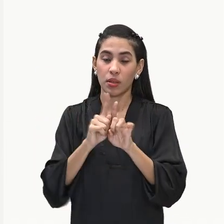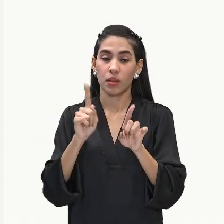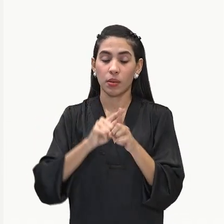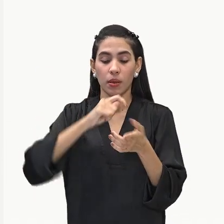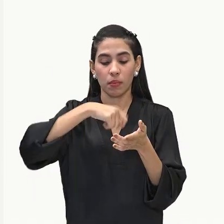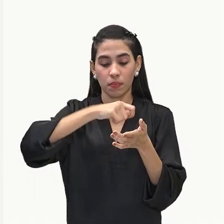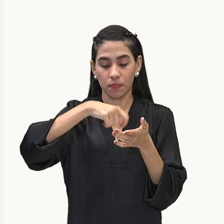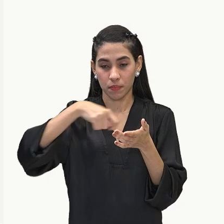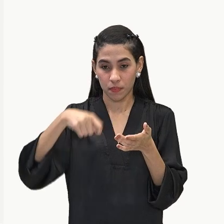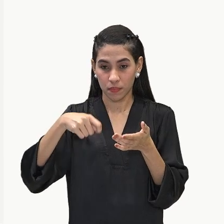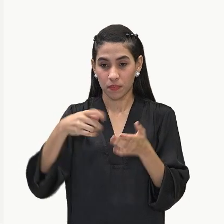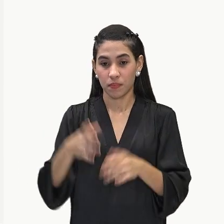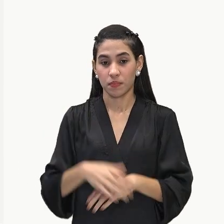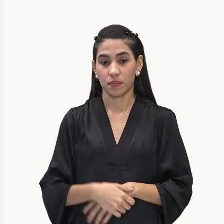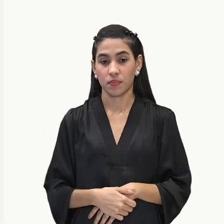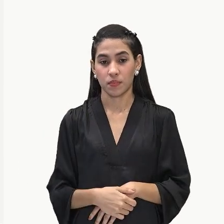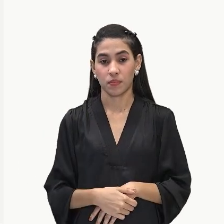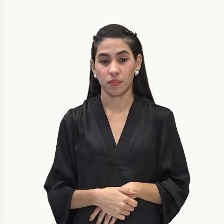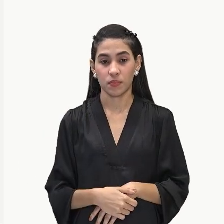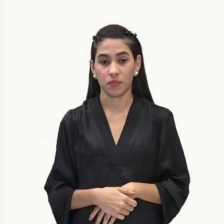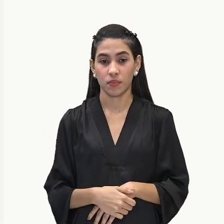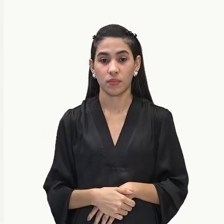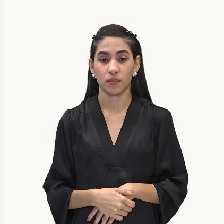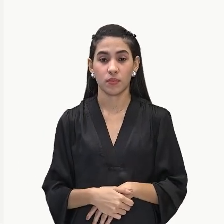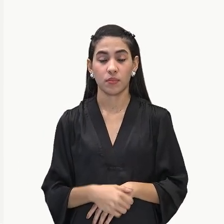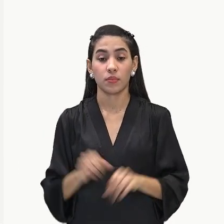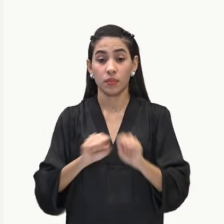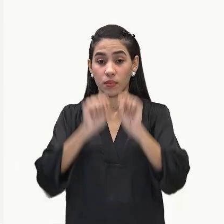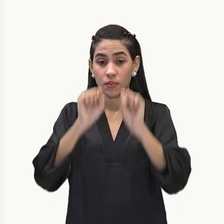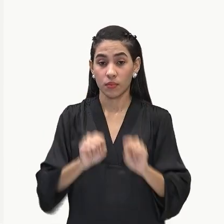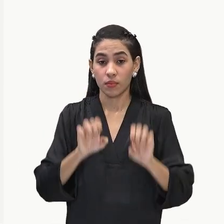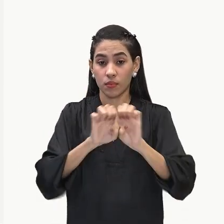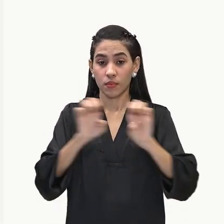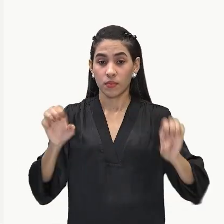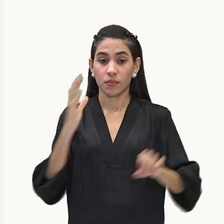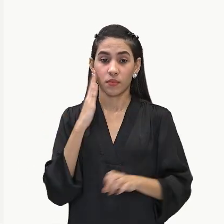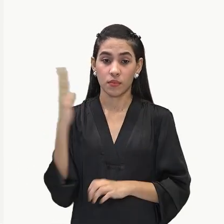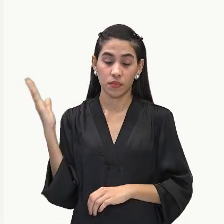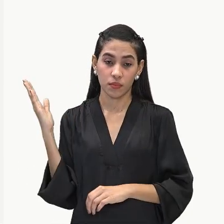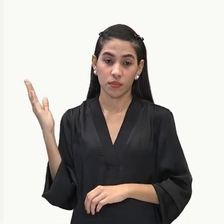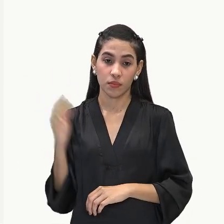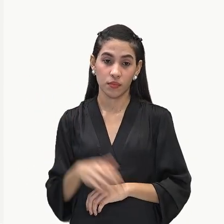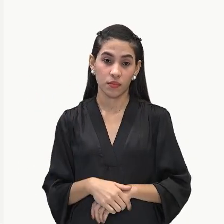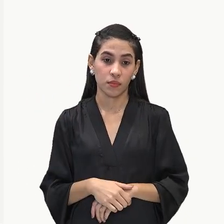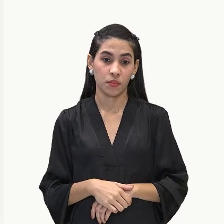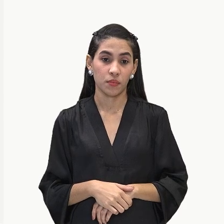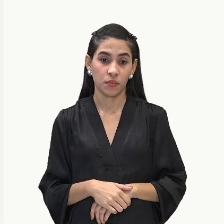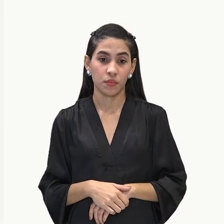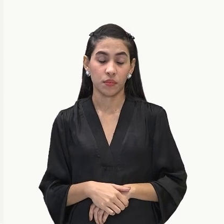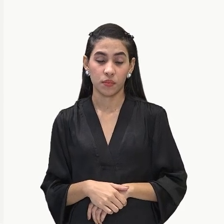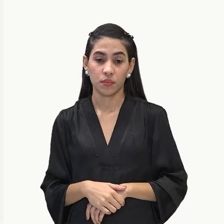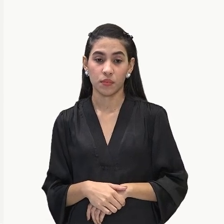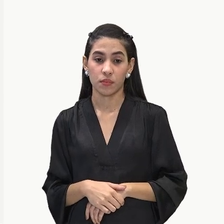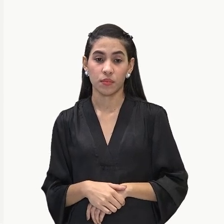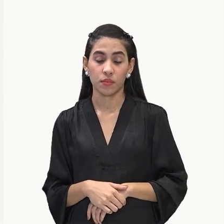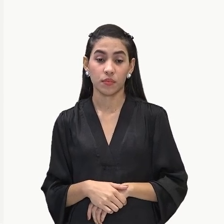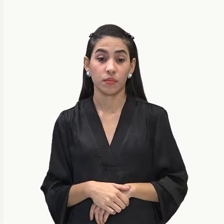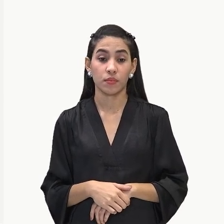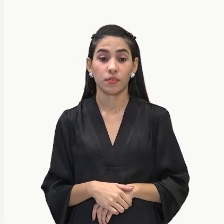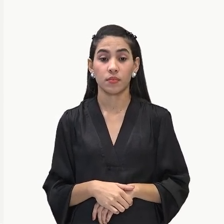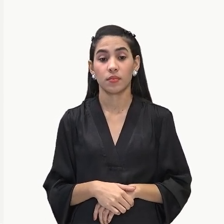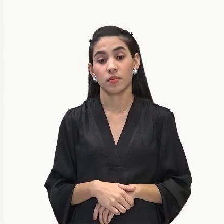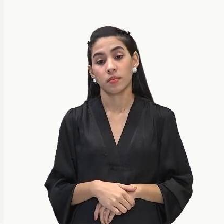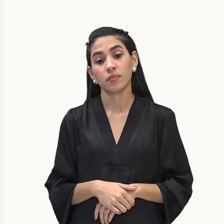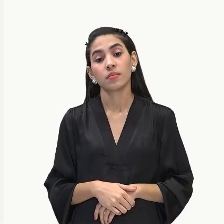todas as anotações possíveis. Então, considere o sistema de equação, que você verifica aí, não é?